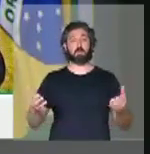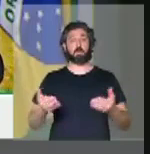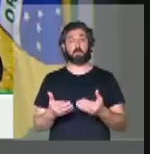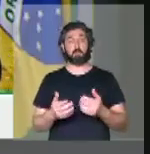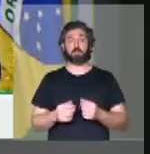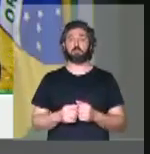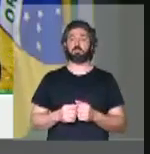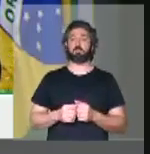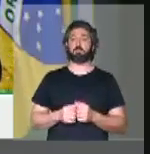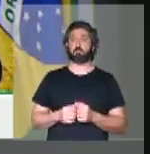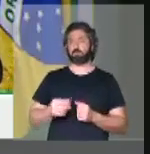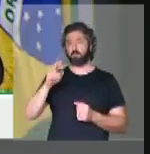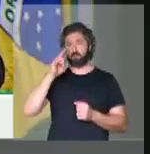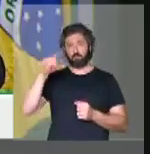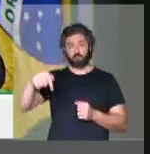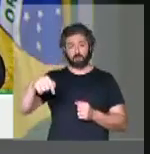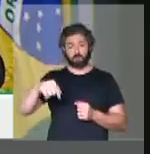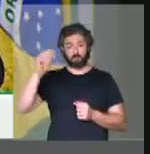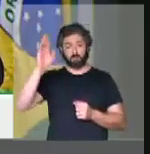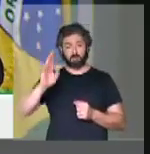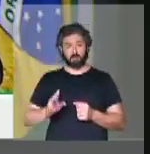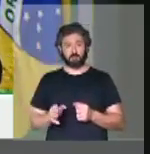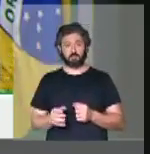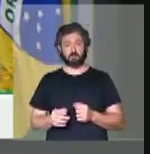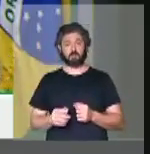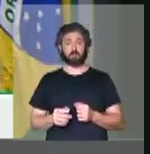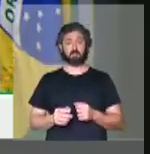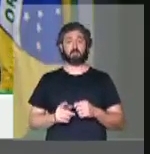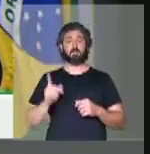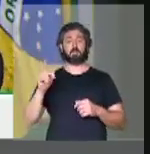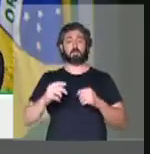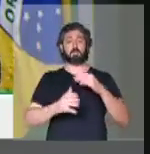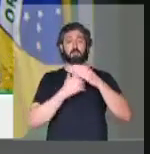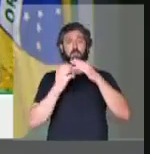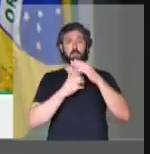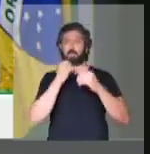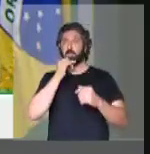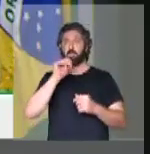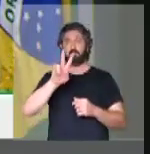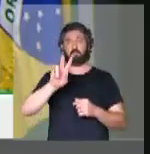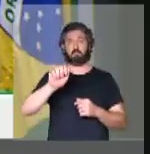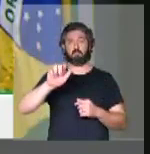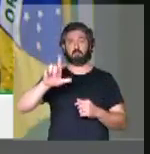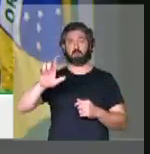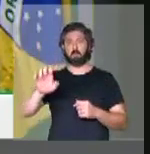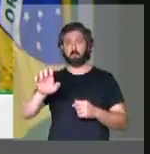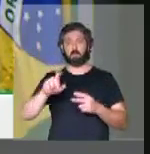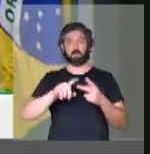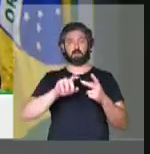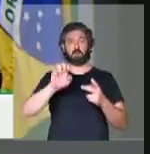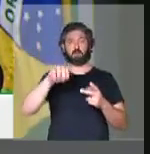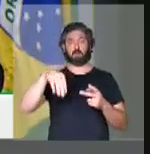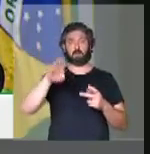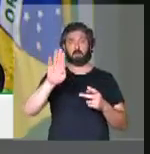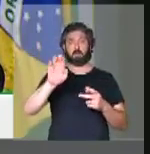hoje estamos aqui como empresas como a Vale, a